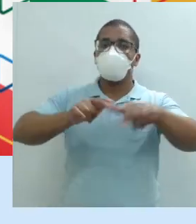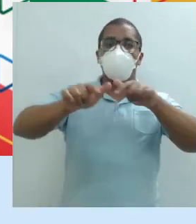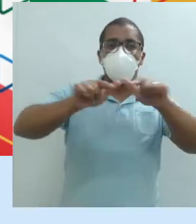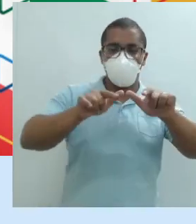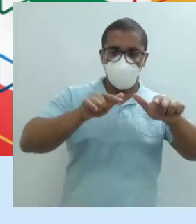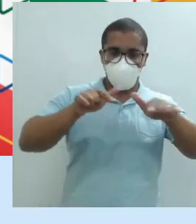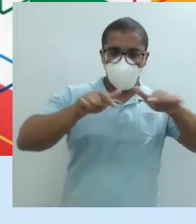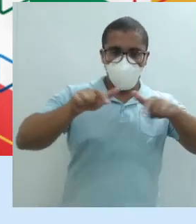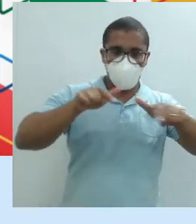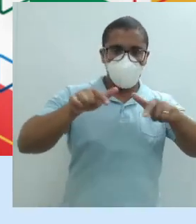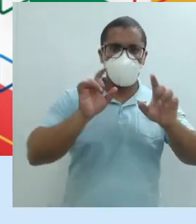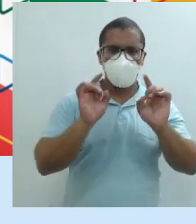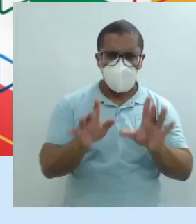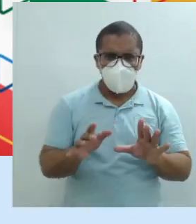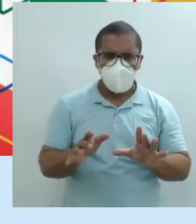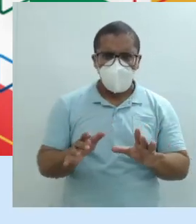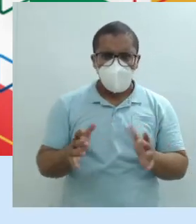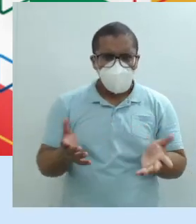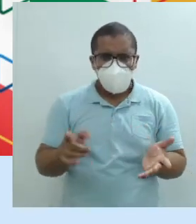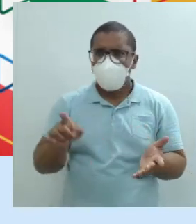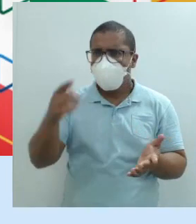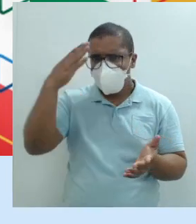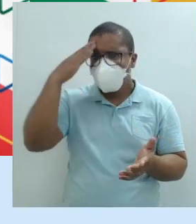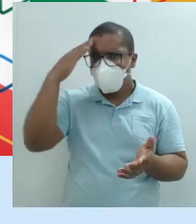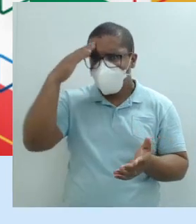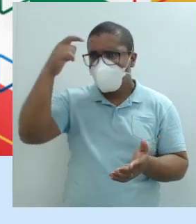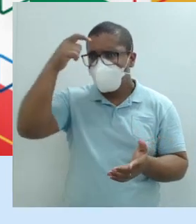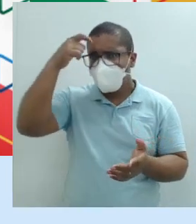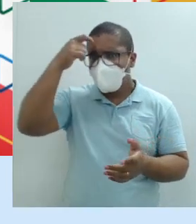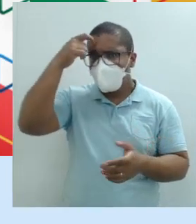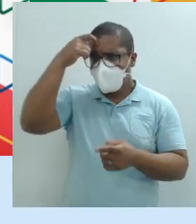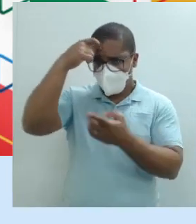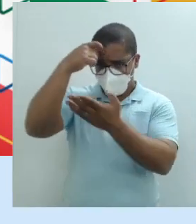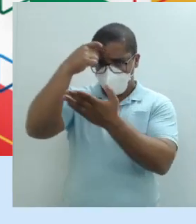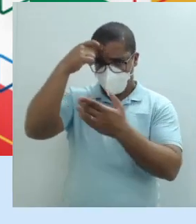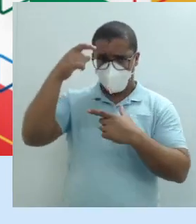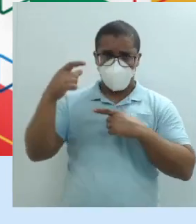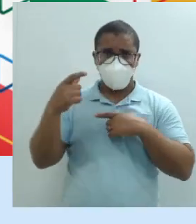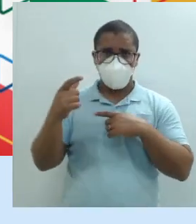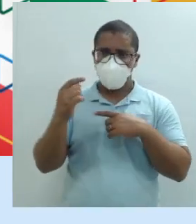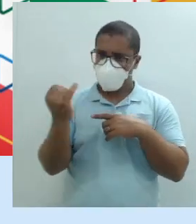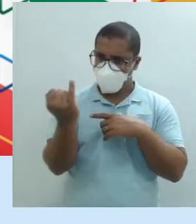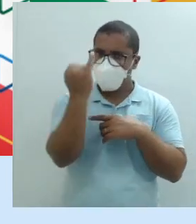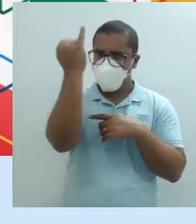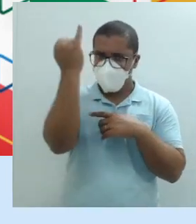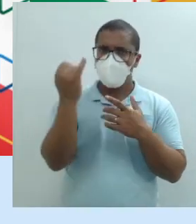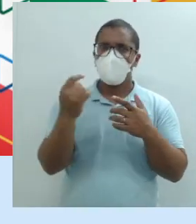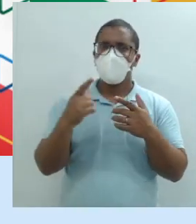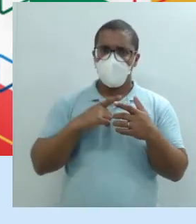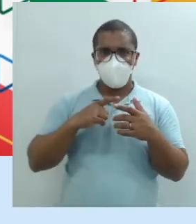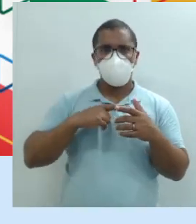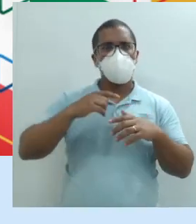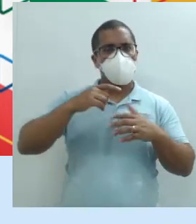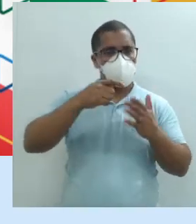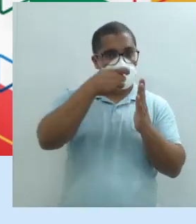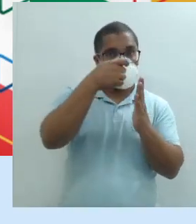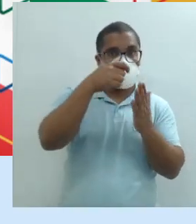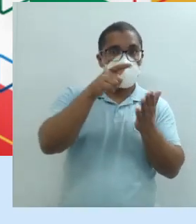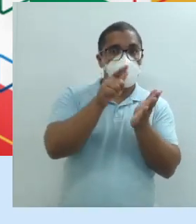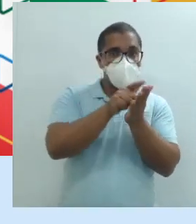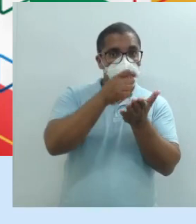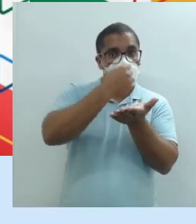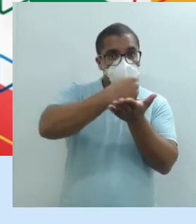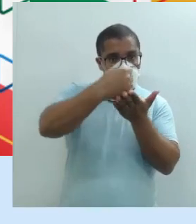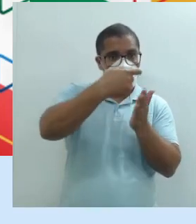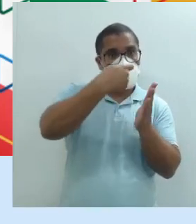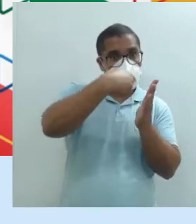de trabalho e, por exemplo, não ter pensamento crítico. A gente acha que sim, é importante ter a carteira assinada,